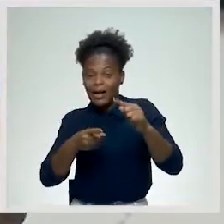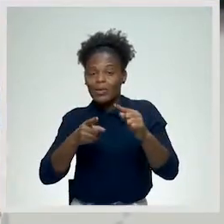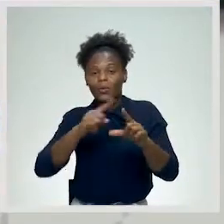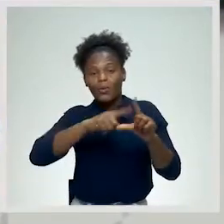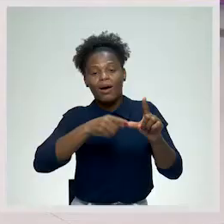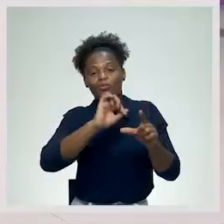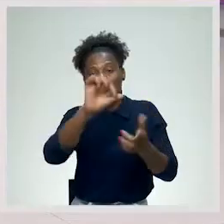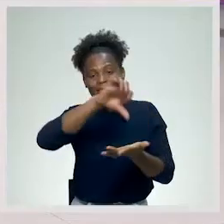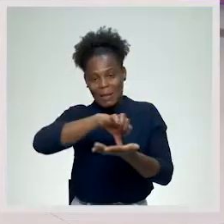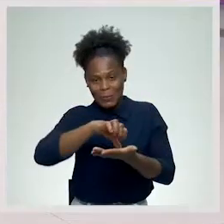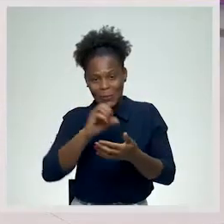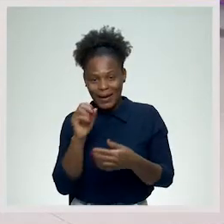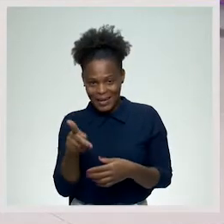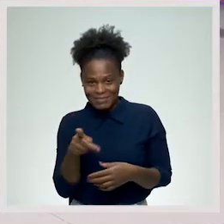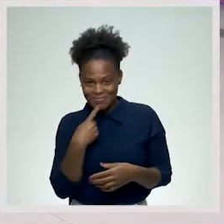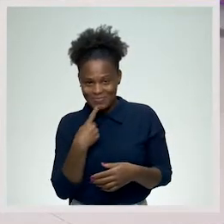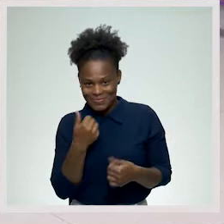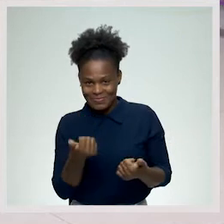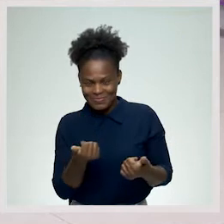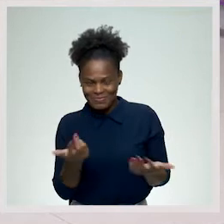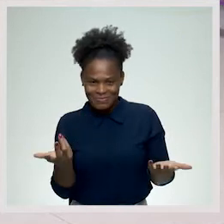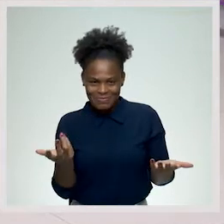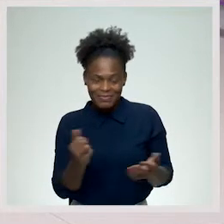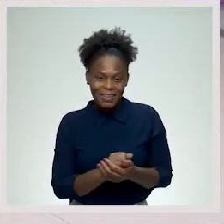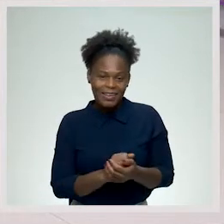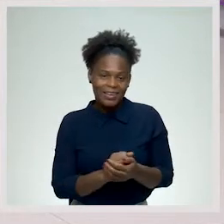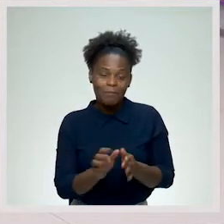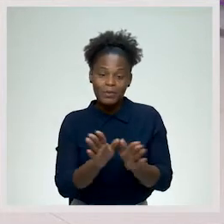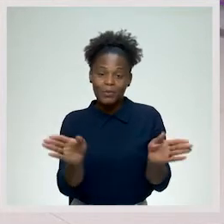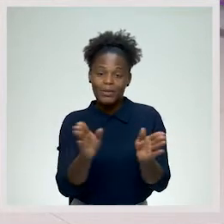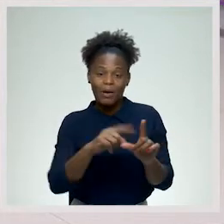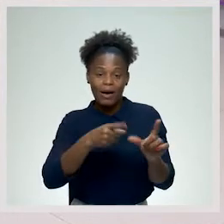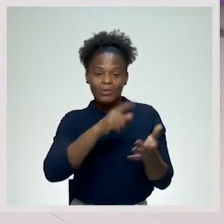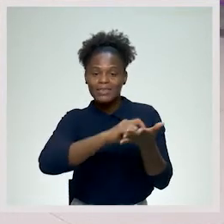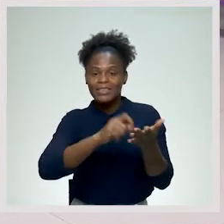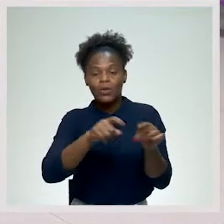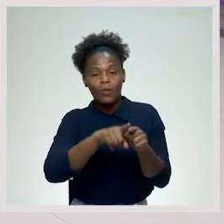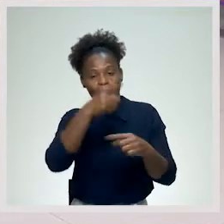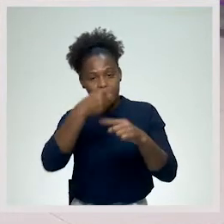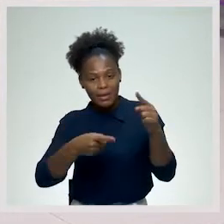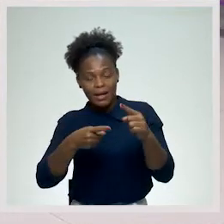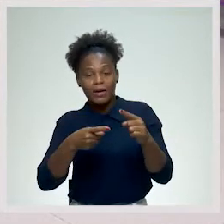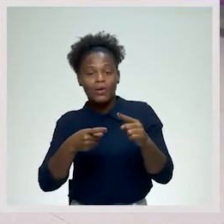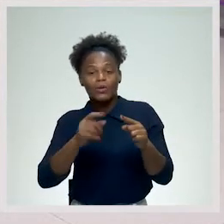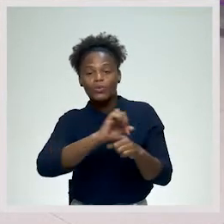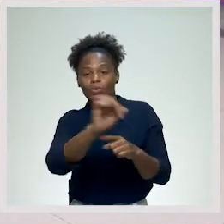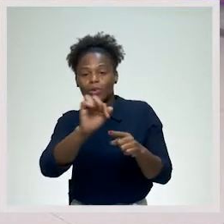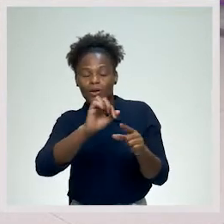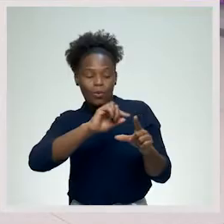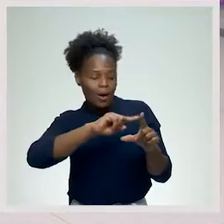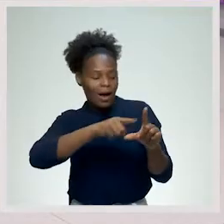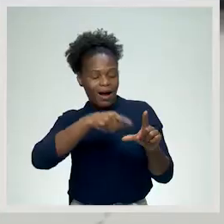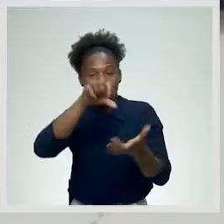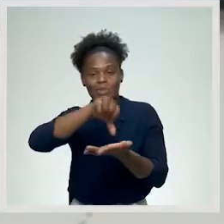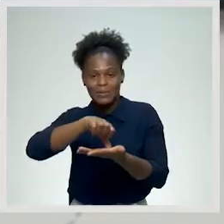ao centro, ok? A amplitude de um ângulo inscrito é igual a metade da amplitude do seu ângulo ao